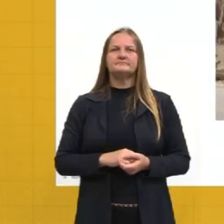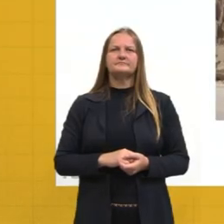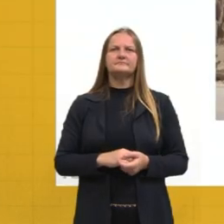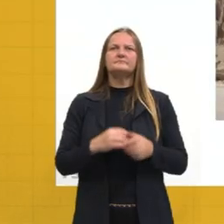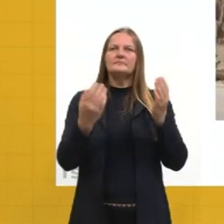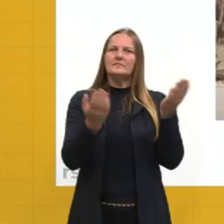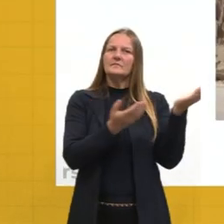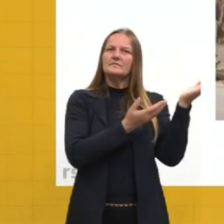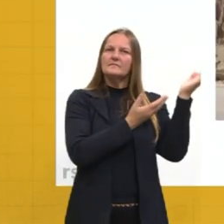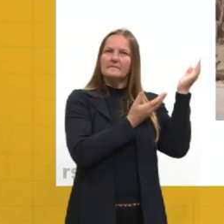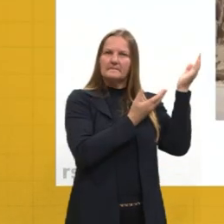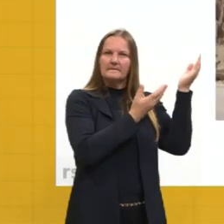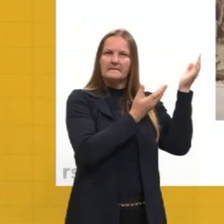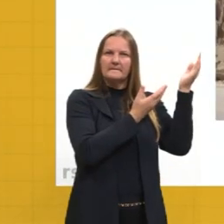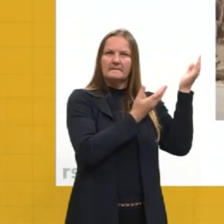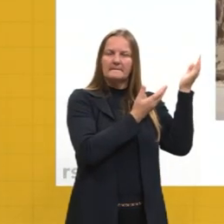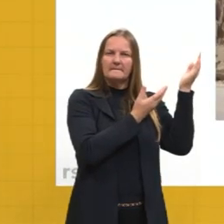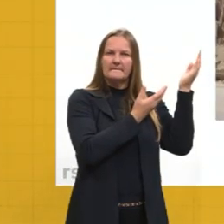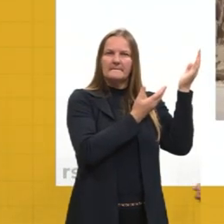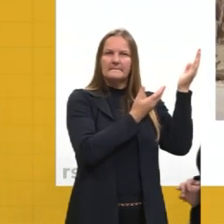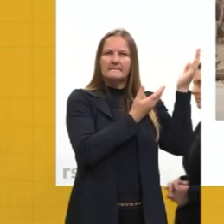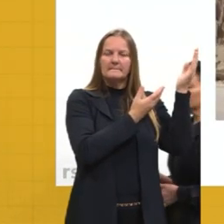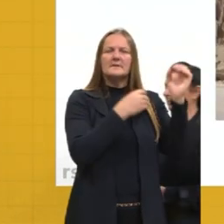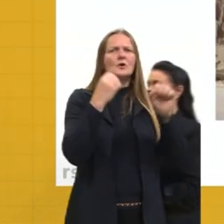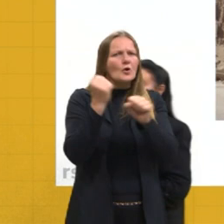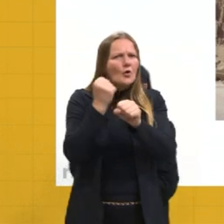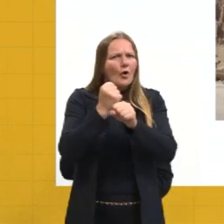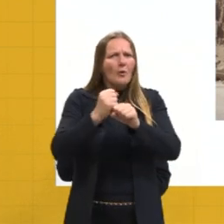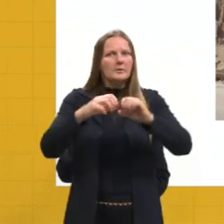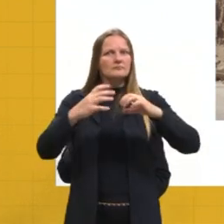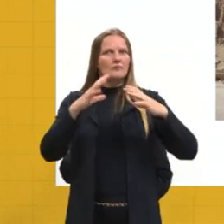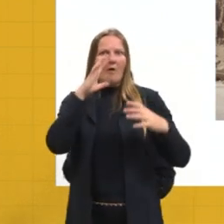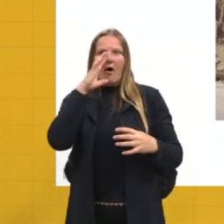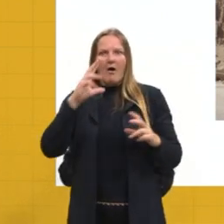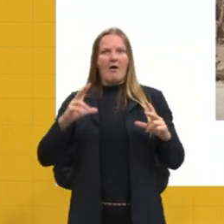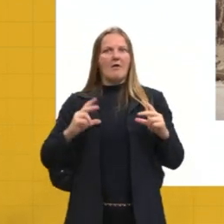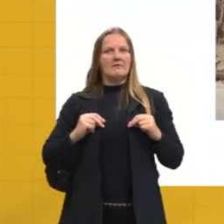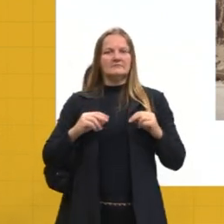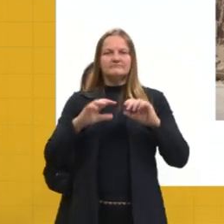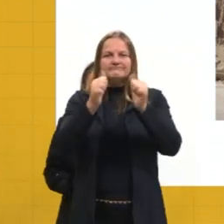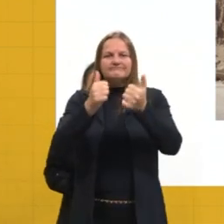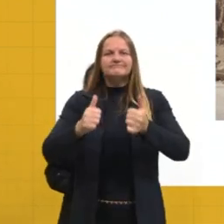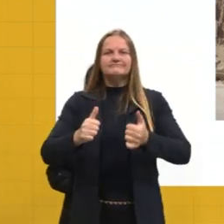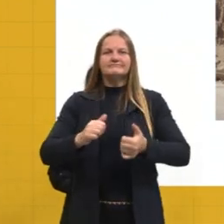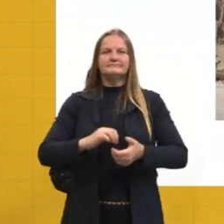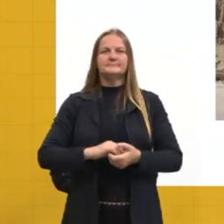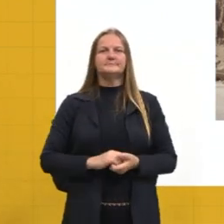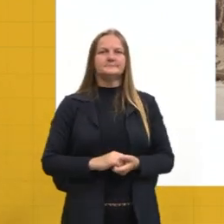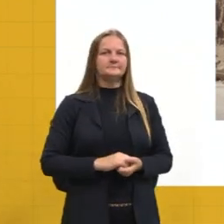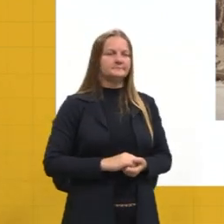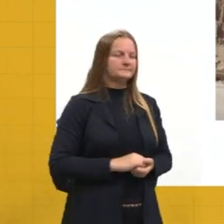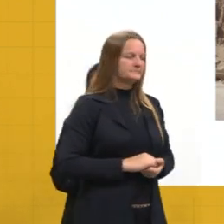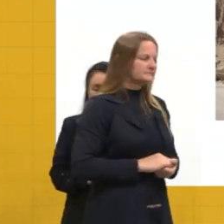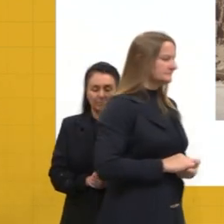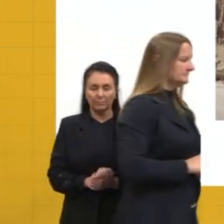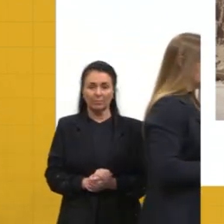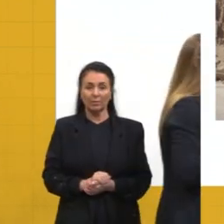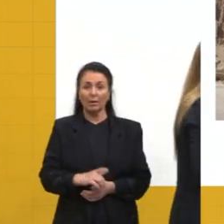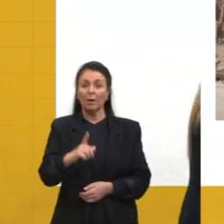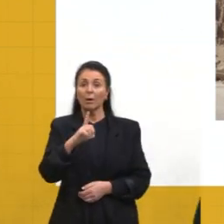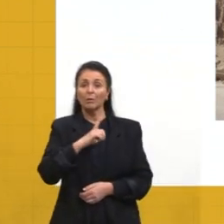aqui seguindo ainda nas obras faraônicas nós temos o Templo de karnak